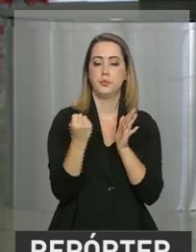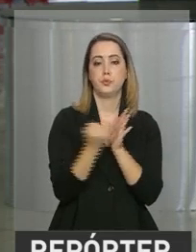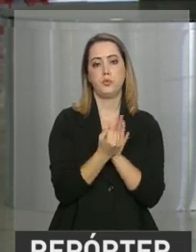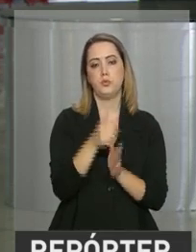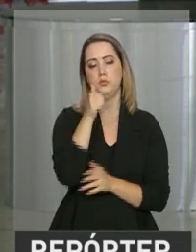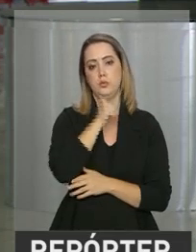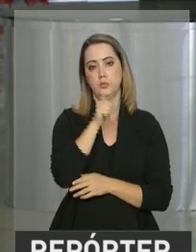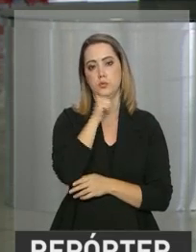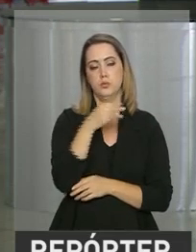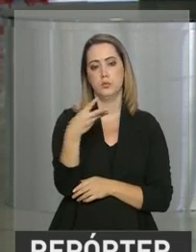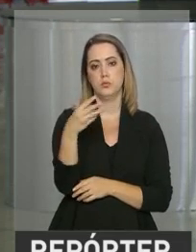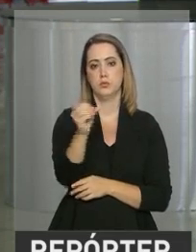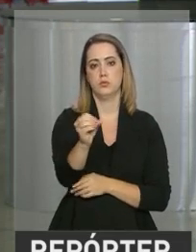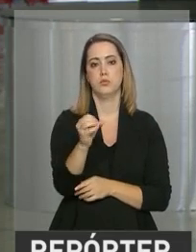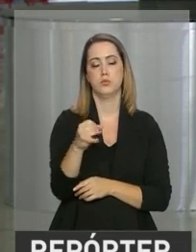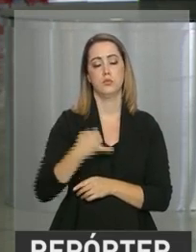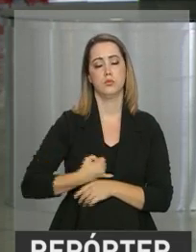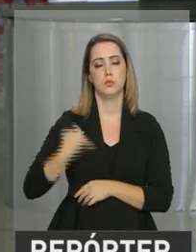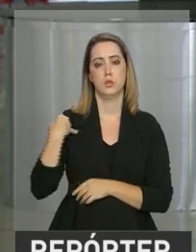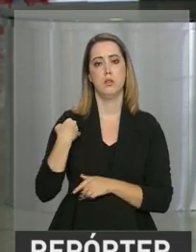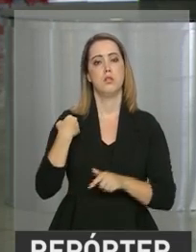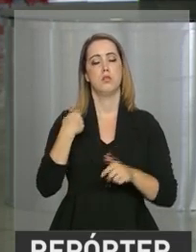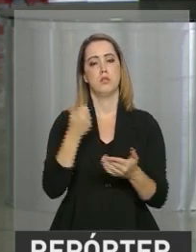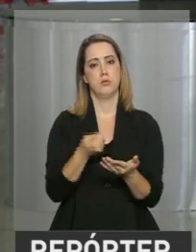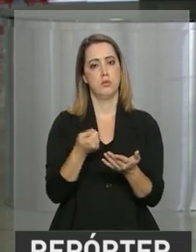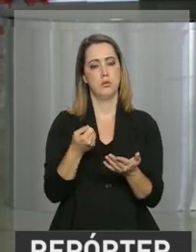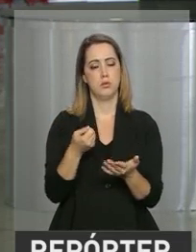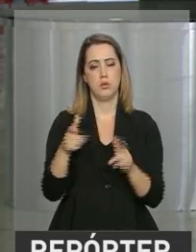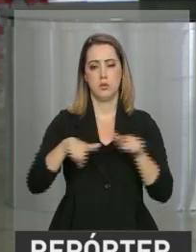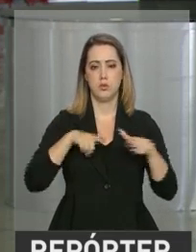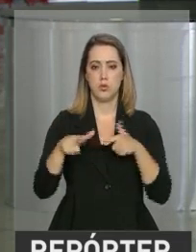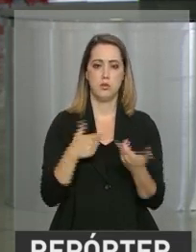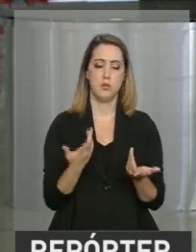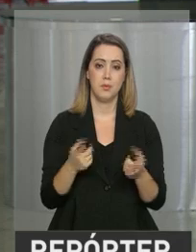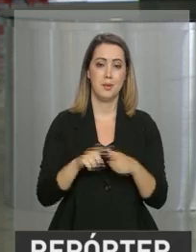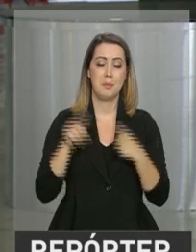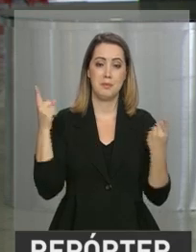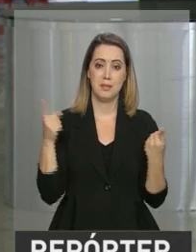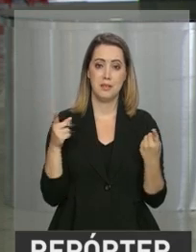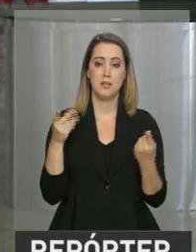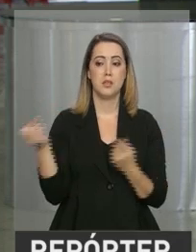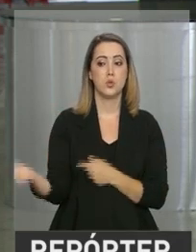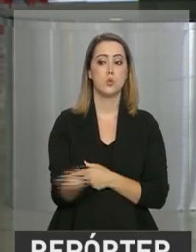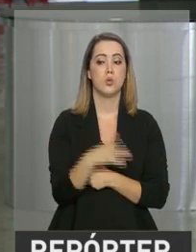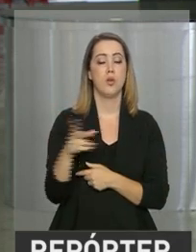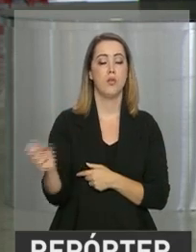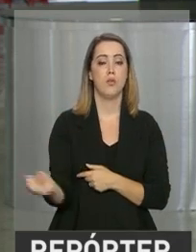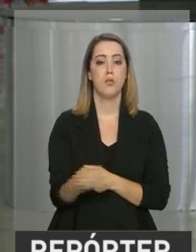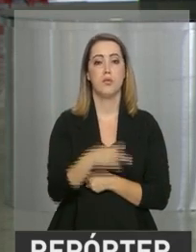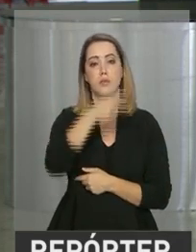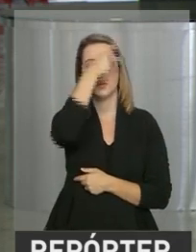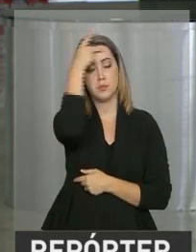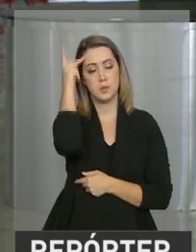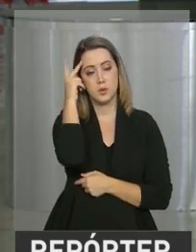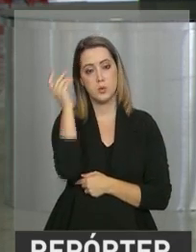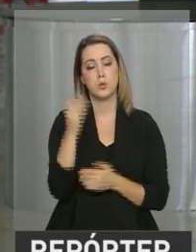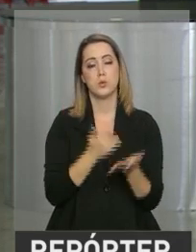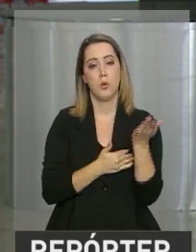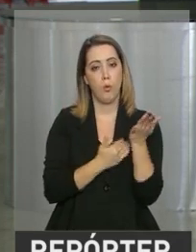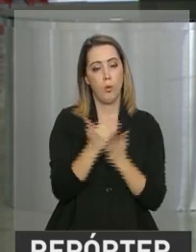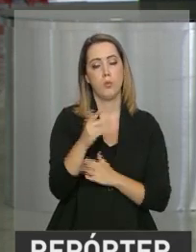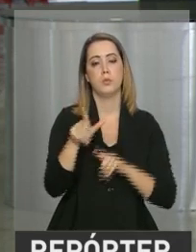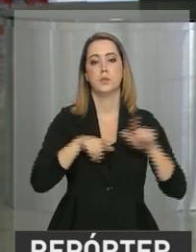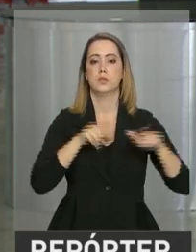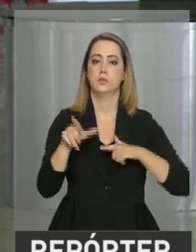30 anos de contribuição. E não ocorre na mesma proporção a entrada de novos trabalhadores no mercado de trabalho, que